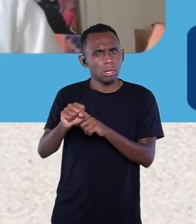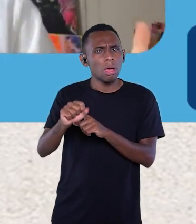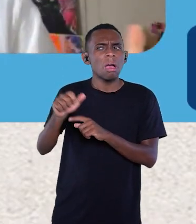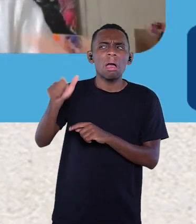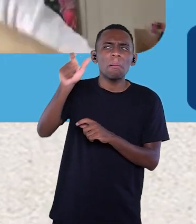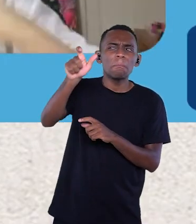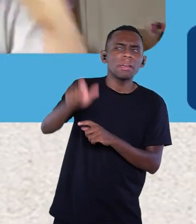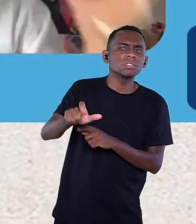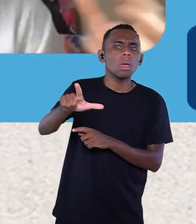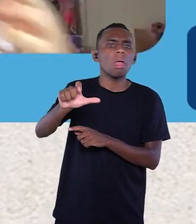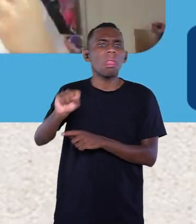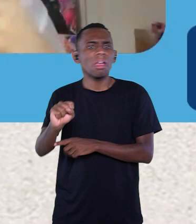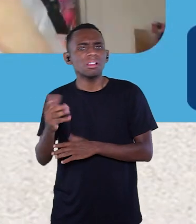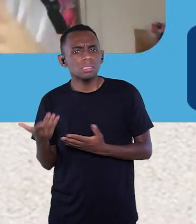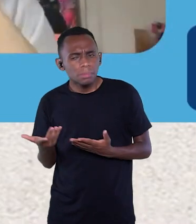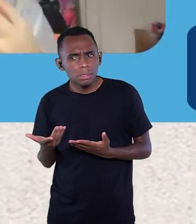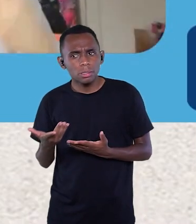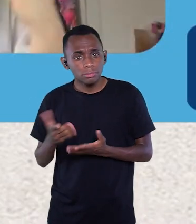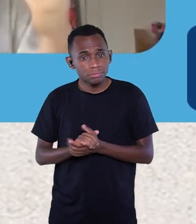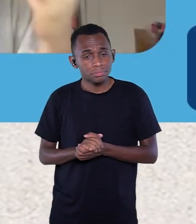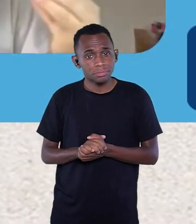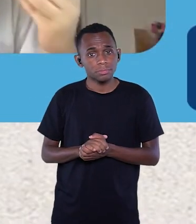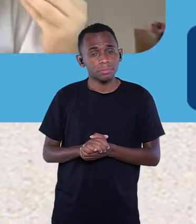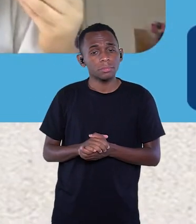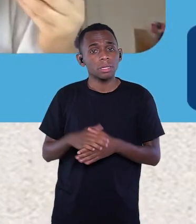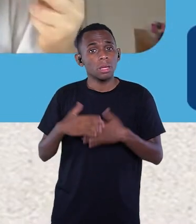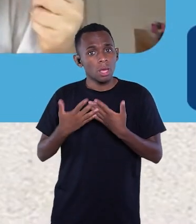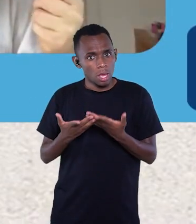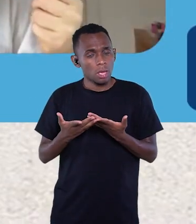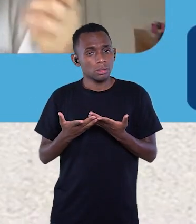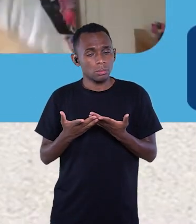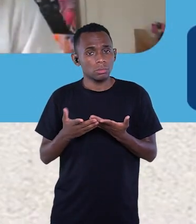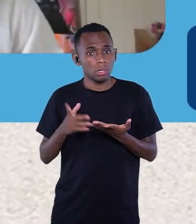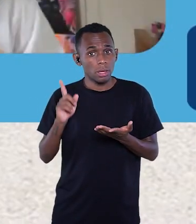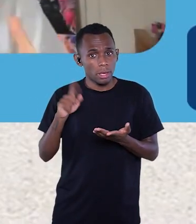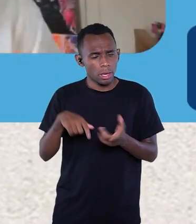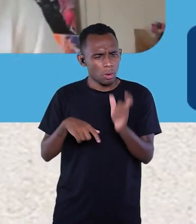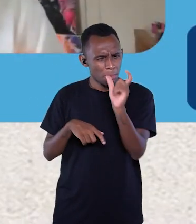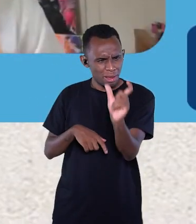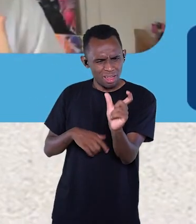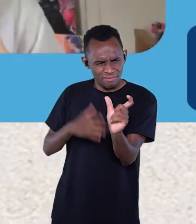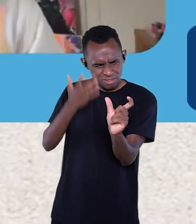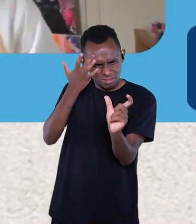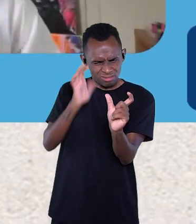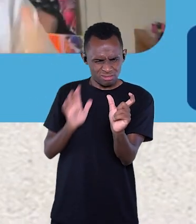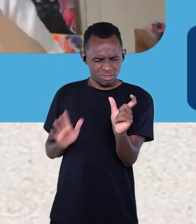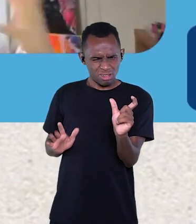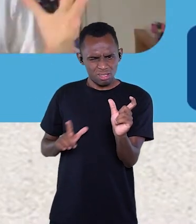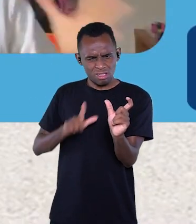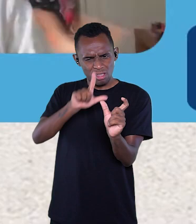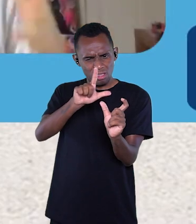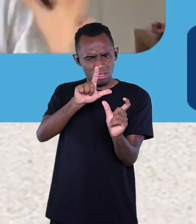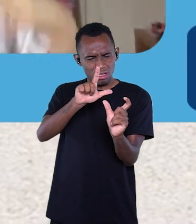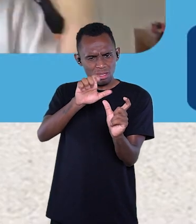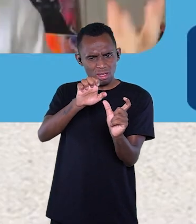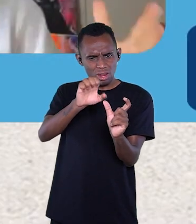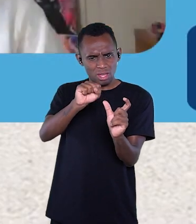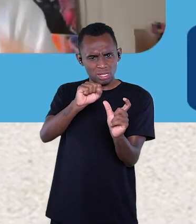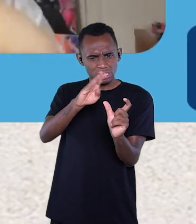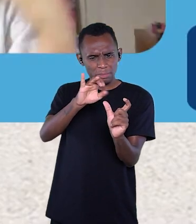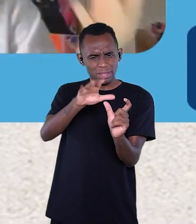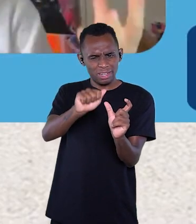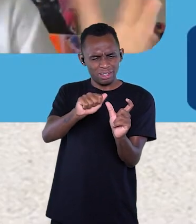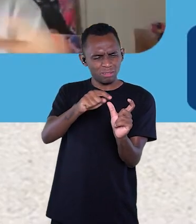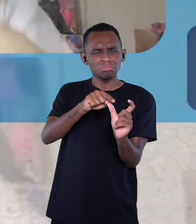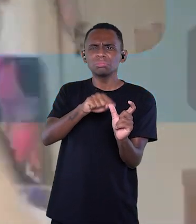fulana é lésbica, né, assim, uma coisa, essa é uma palavra muito estranha, né, tipo, a gente fica assim, nossa, como